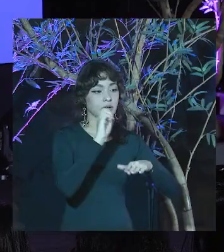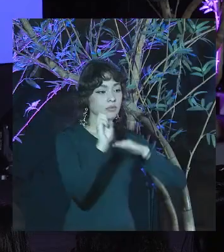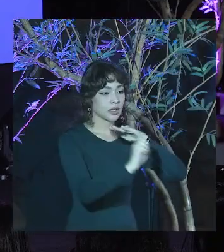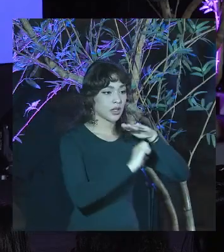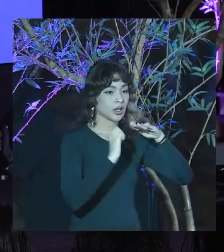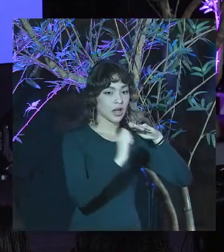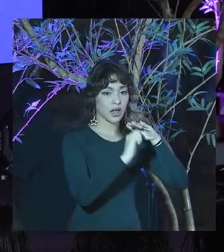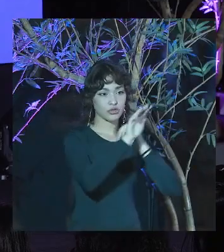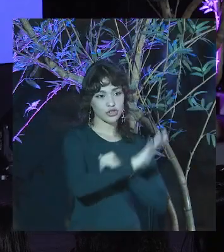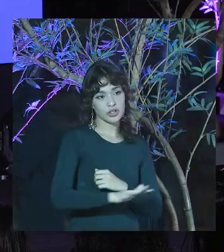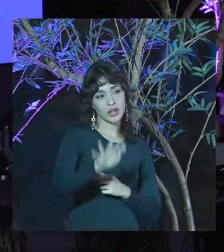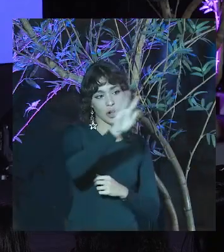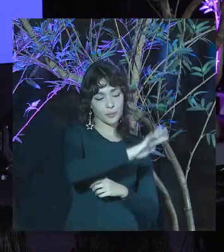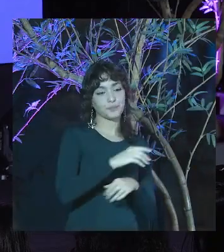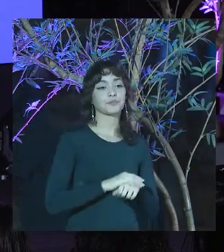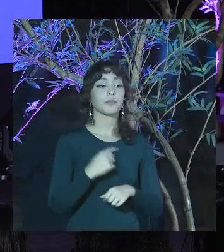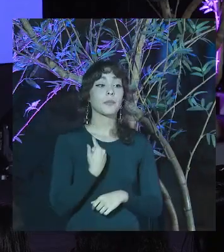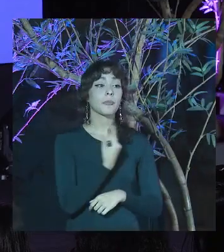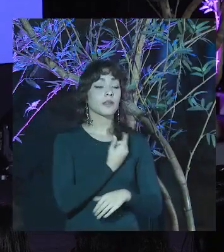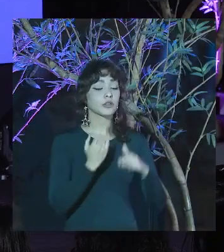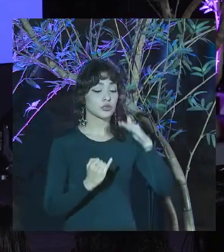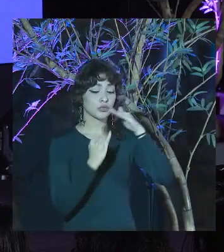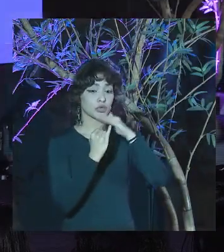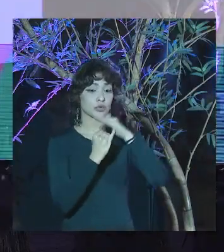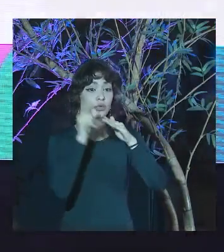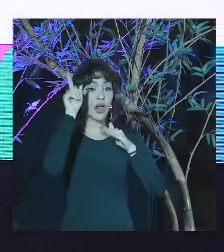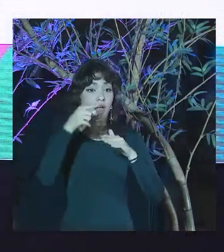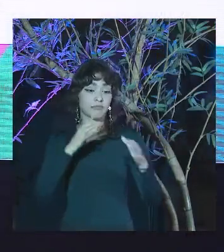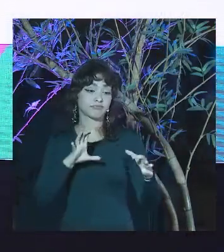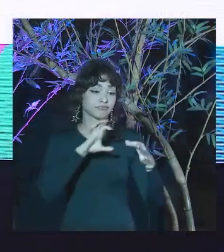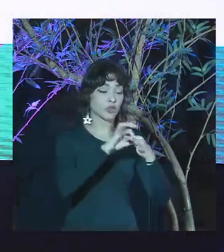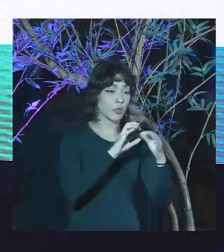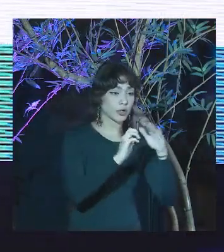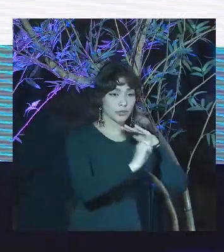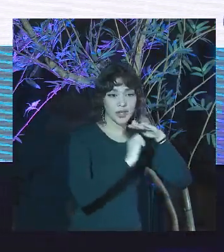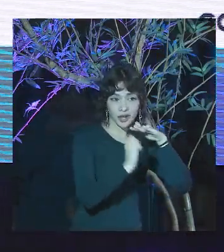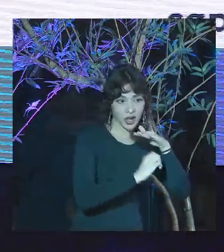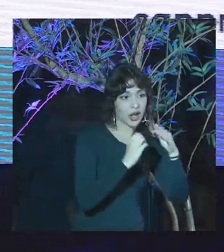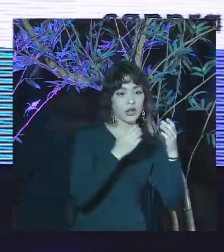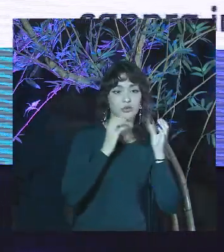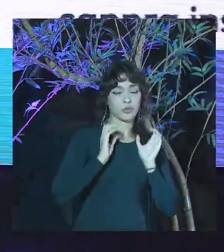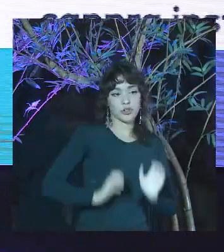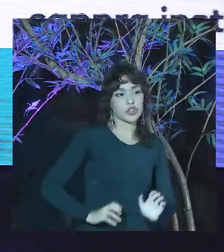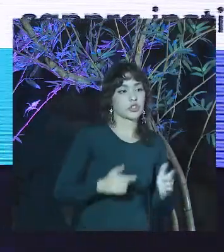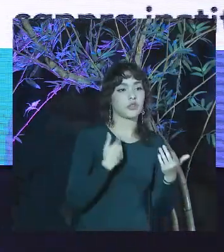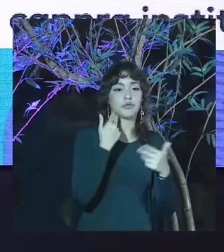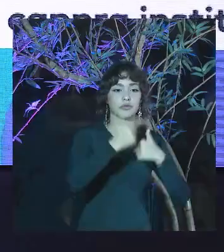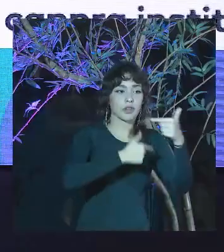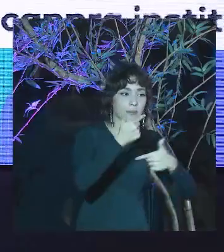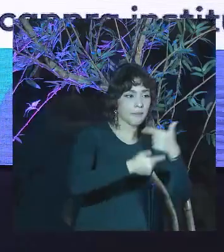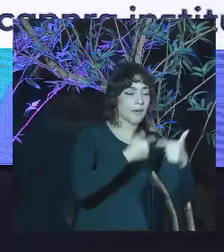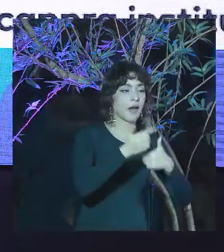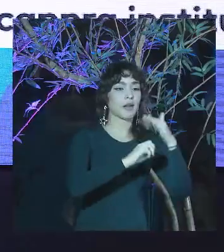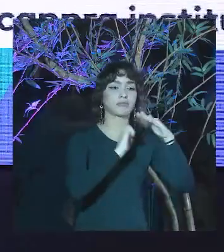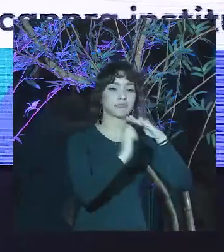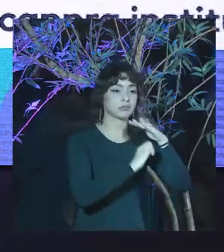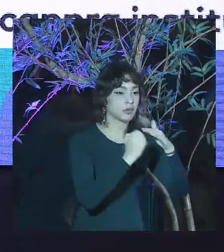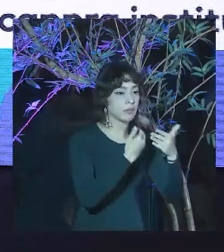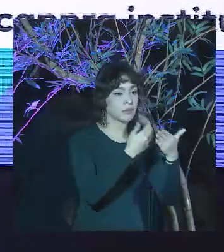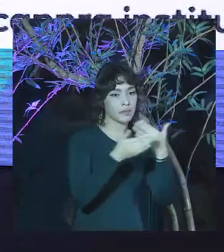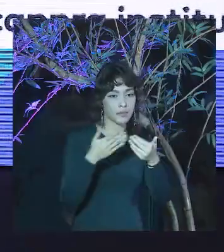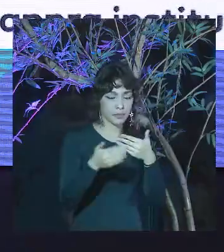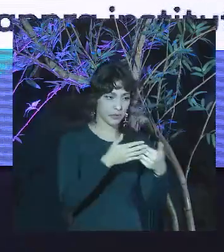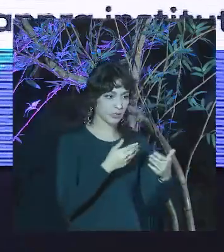geral. A gente é uma organização muito ligada ao mercado corporativo, gestão, trabalho, mercado, é onde a gente